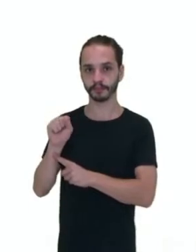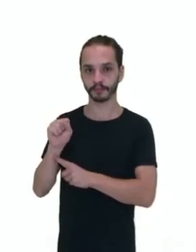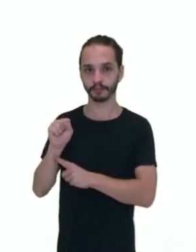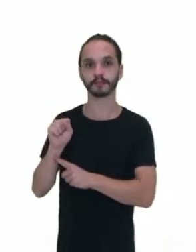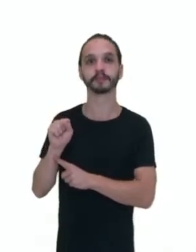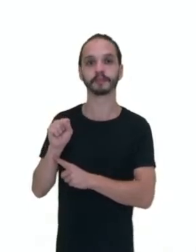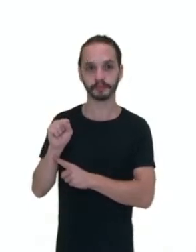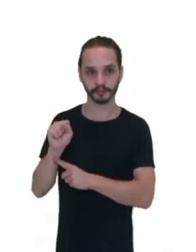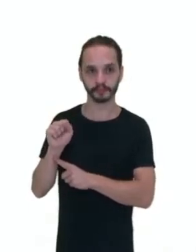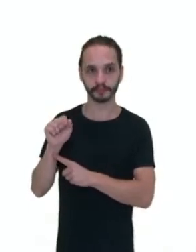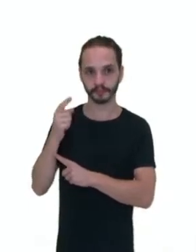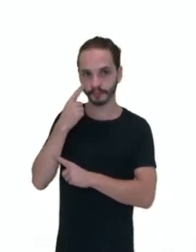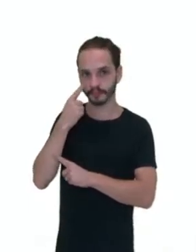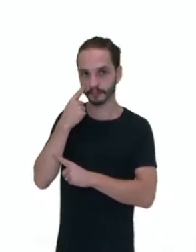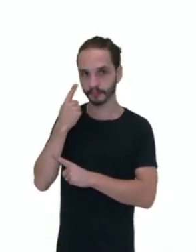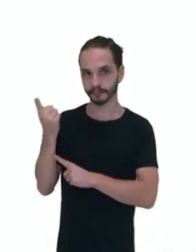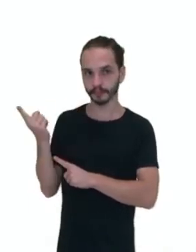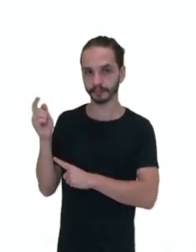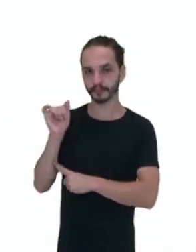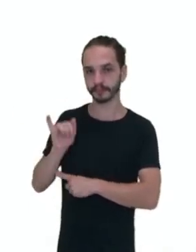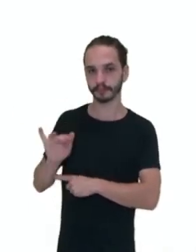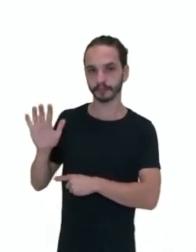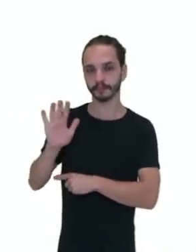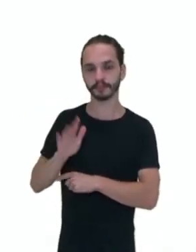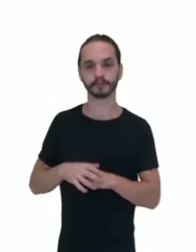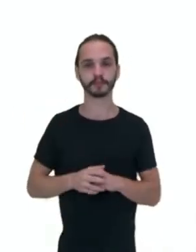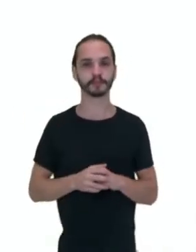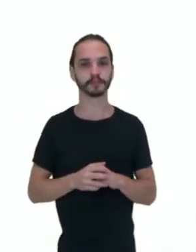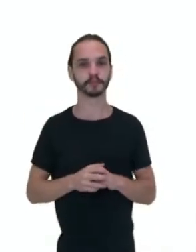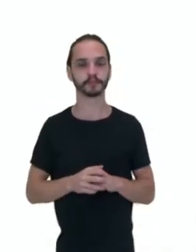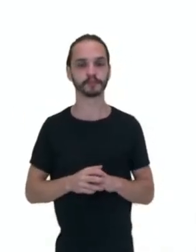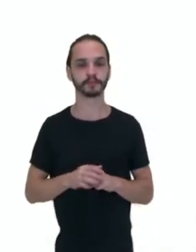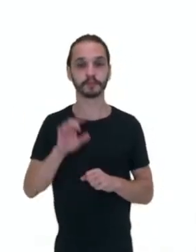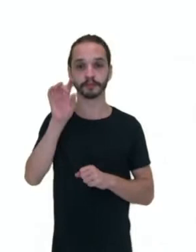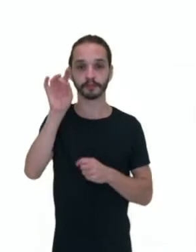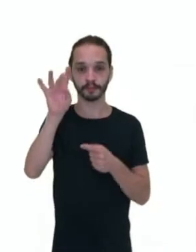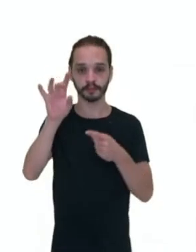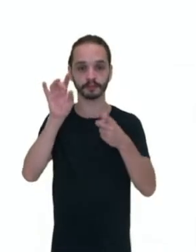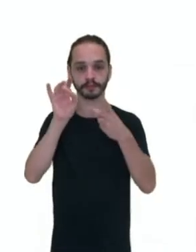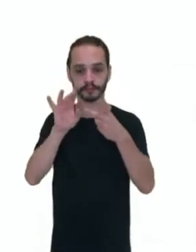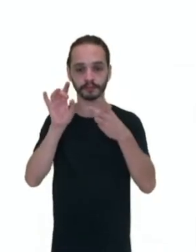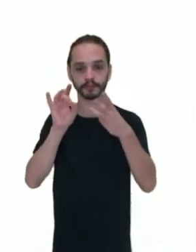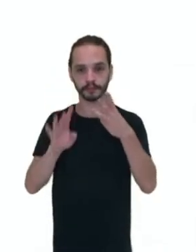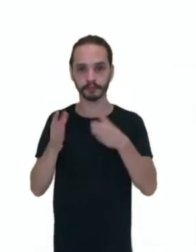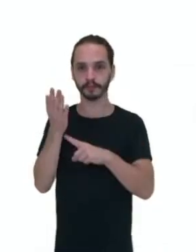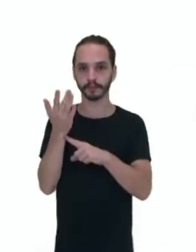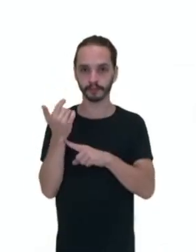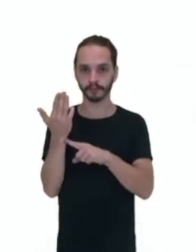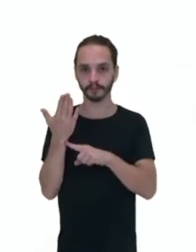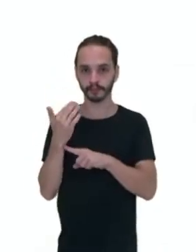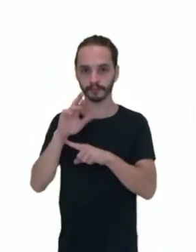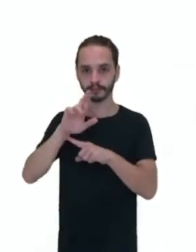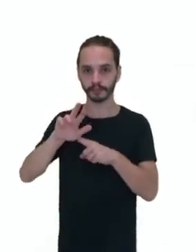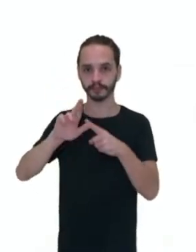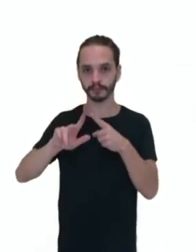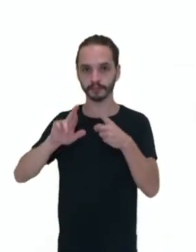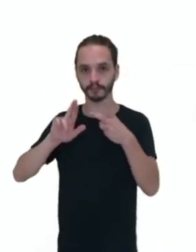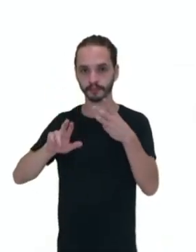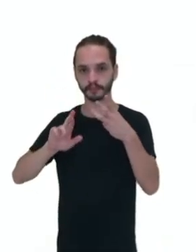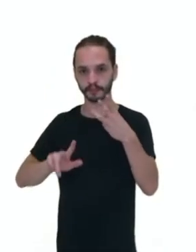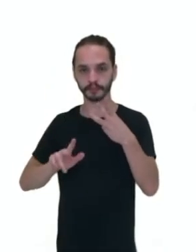pirófitas, dinoflagelados, estão elas aqui. Então, para cada tópico tem uma alga ali, então, com essa